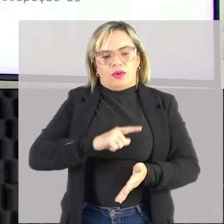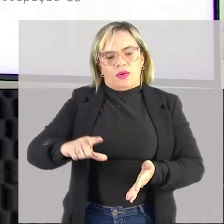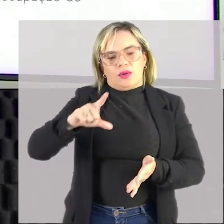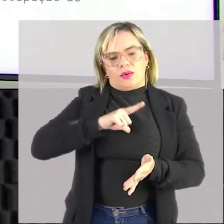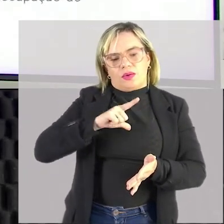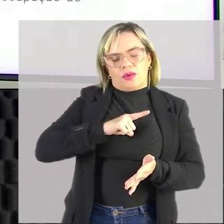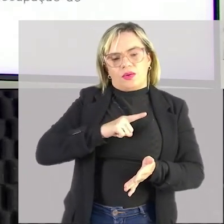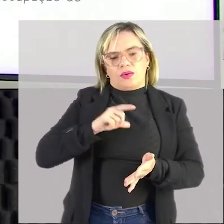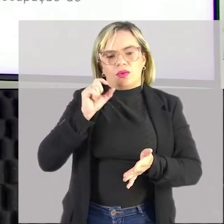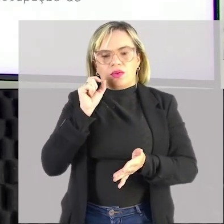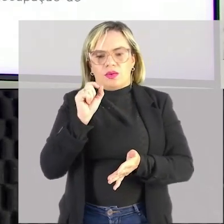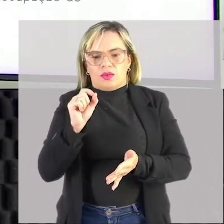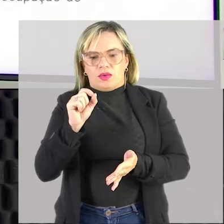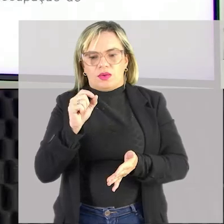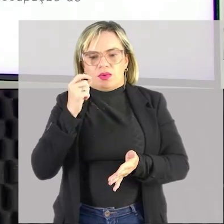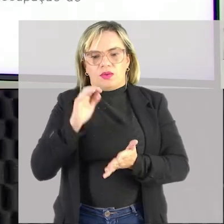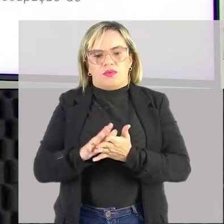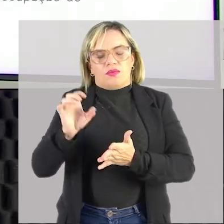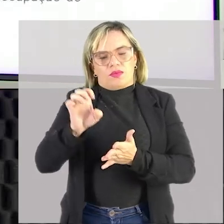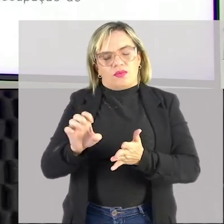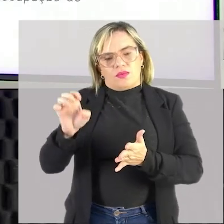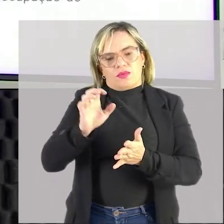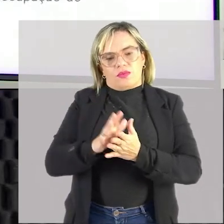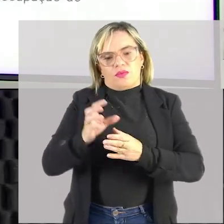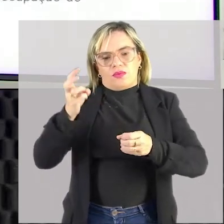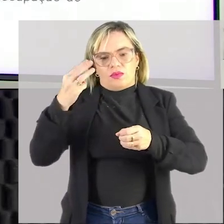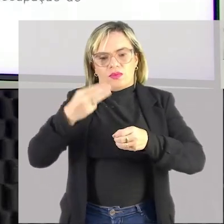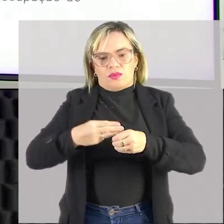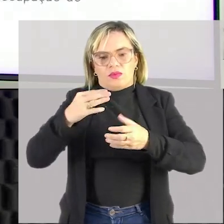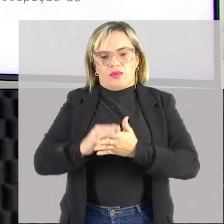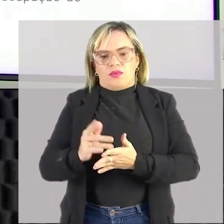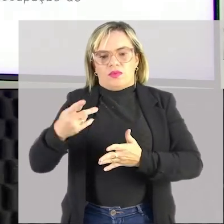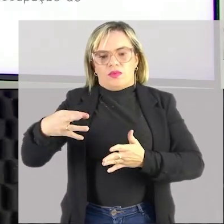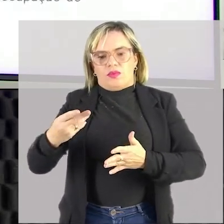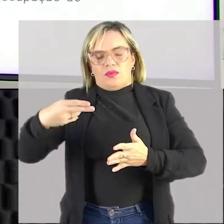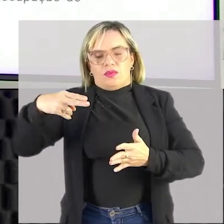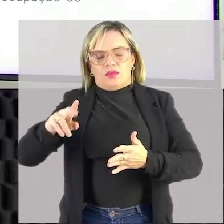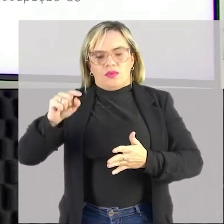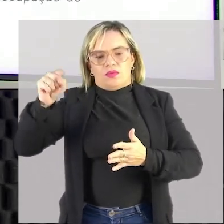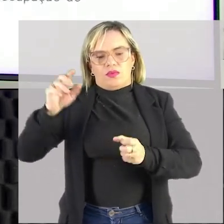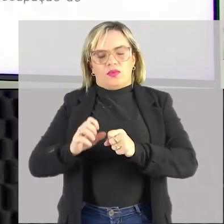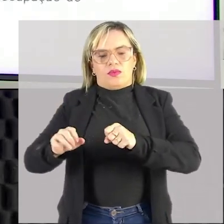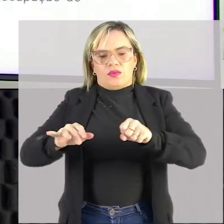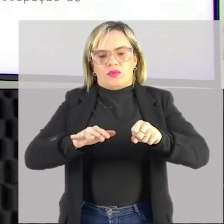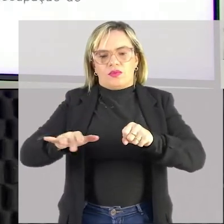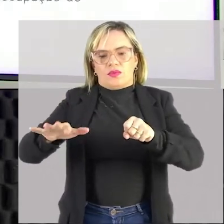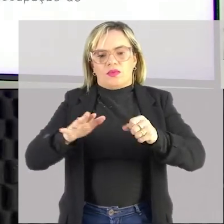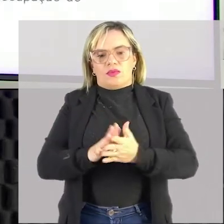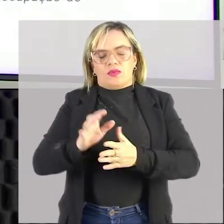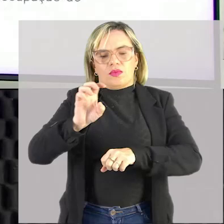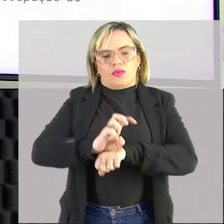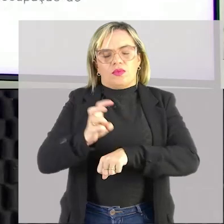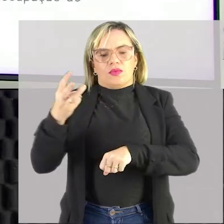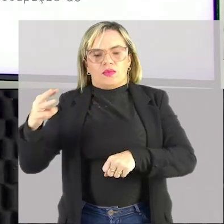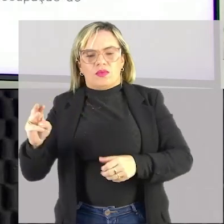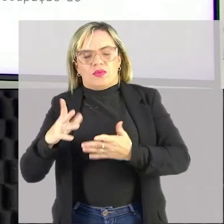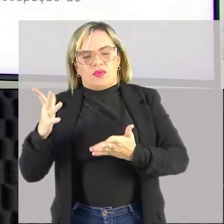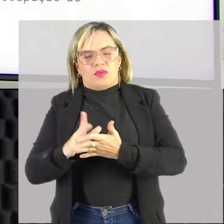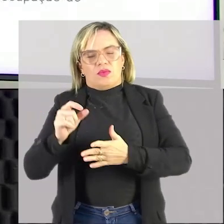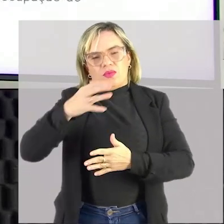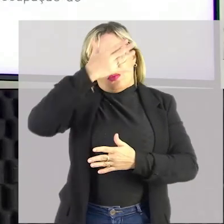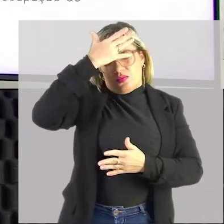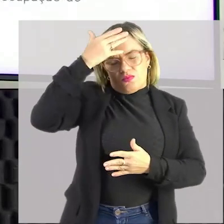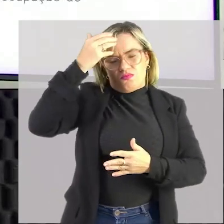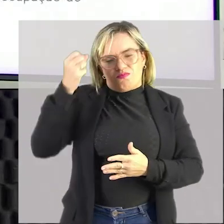ali, naquela região de Grajaú, no sertão maranhense, um pouco esquecido do Estado, um pouco